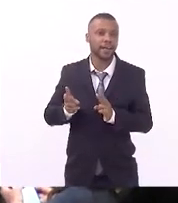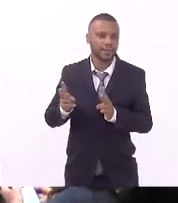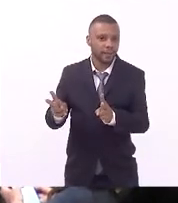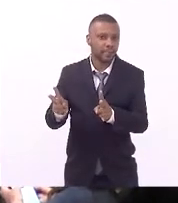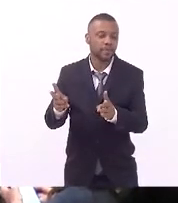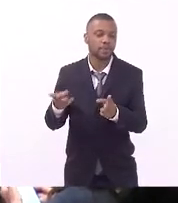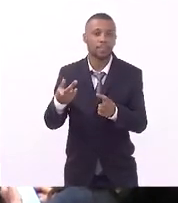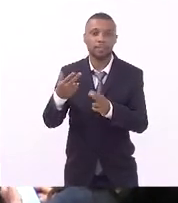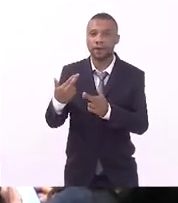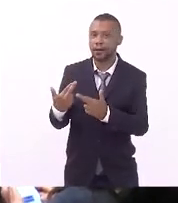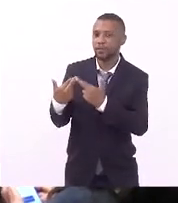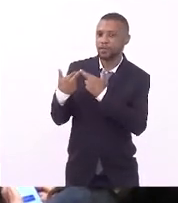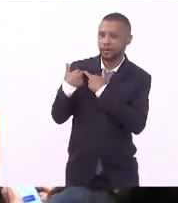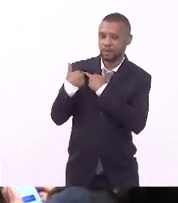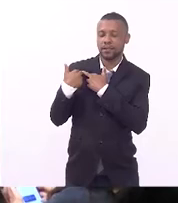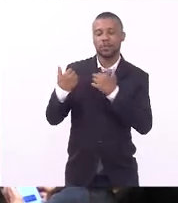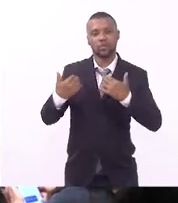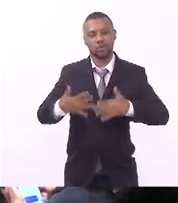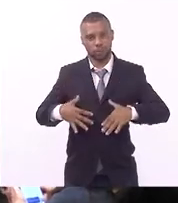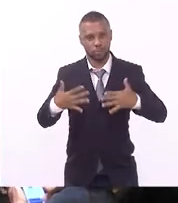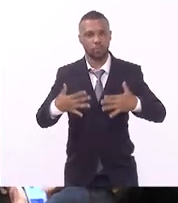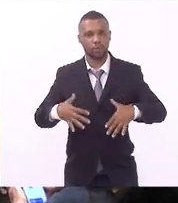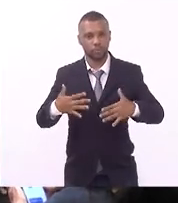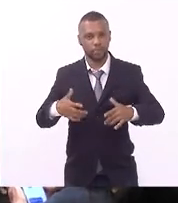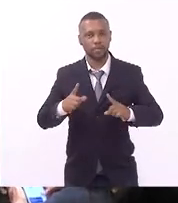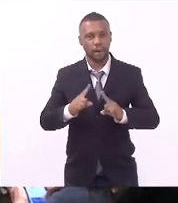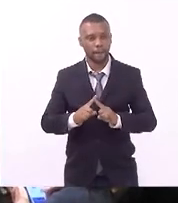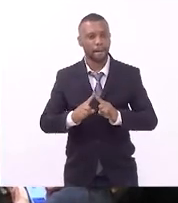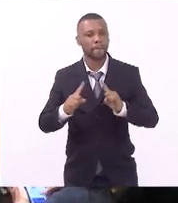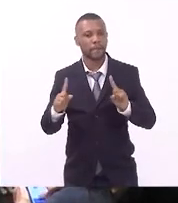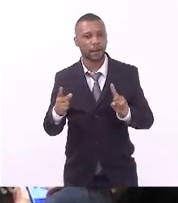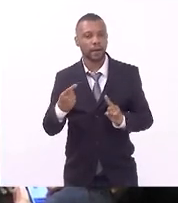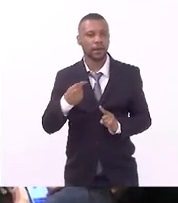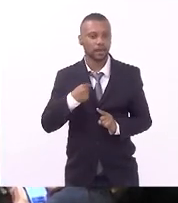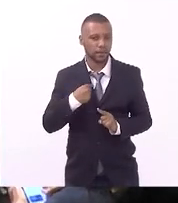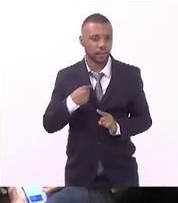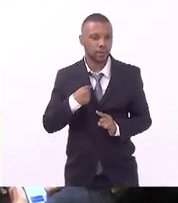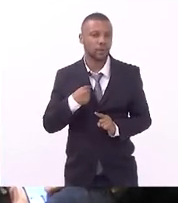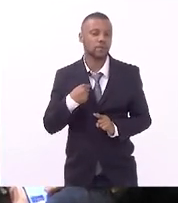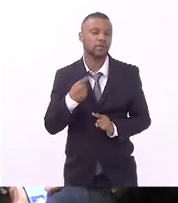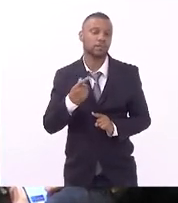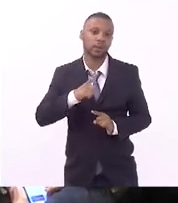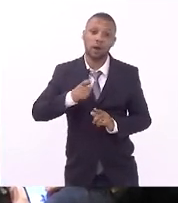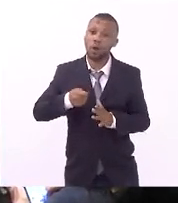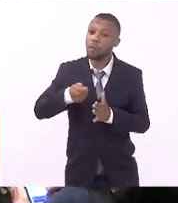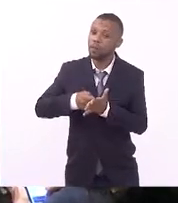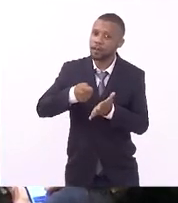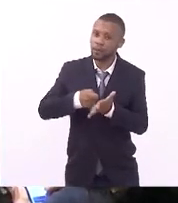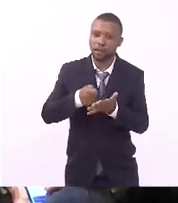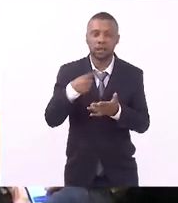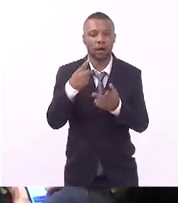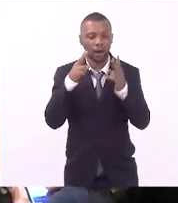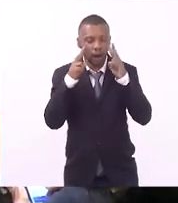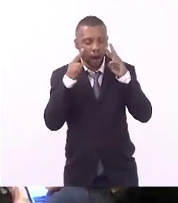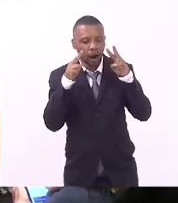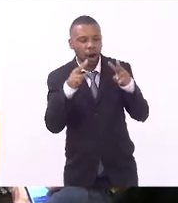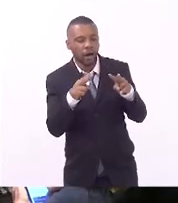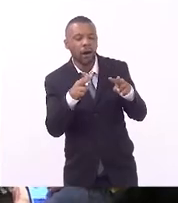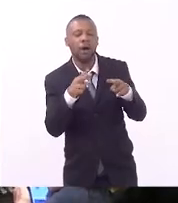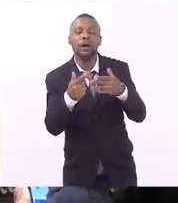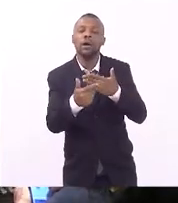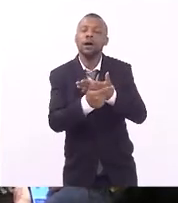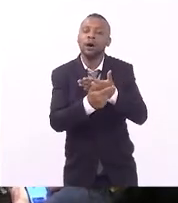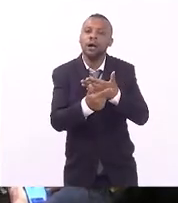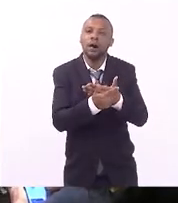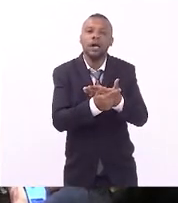É sempre uma responsabilidade enorme. Mas é obrigatório a gente reconhecer aqui o papel e